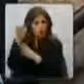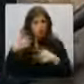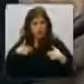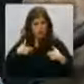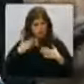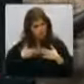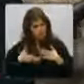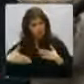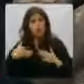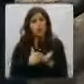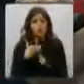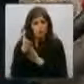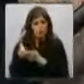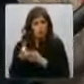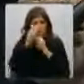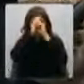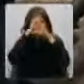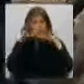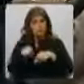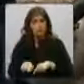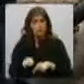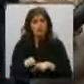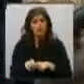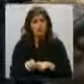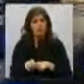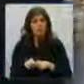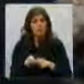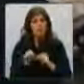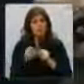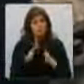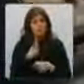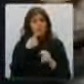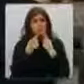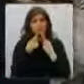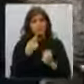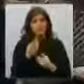de sexta-feira será então a conclusão deste deste desta instrução